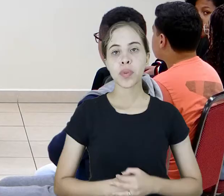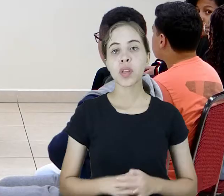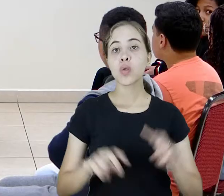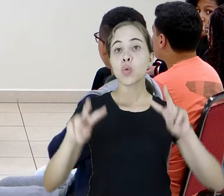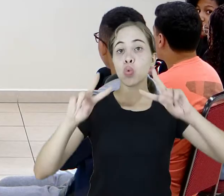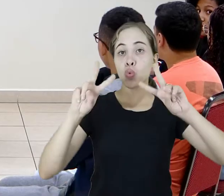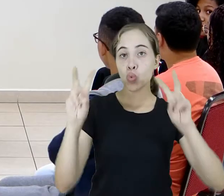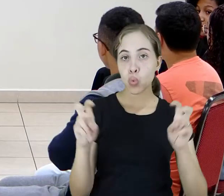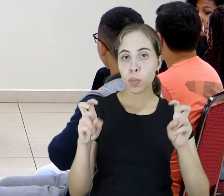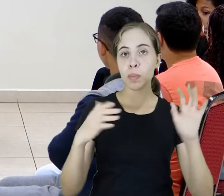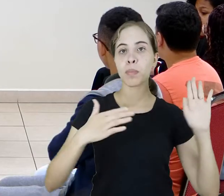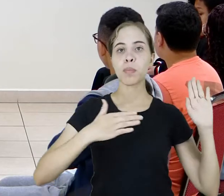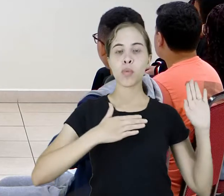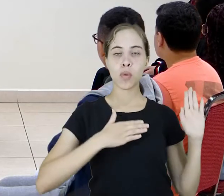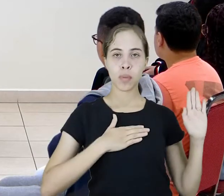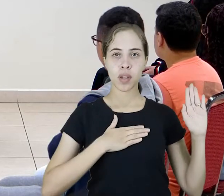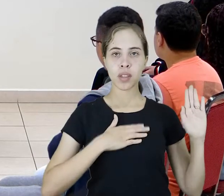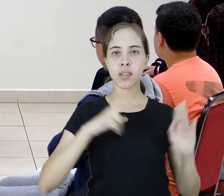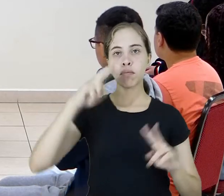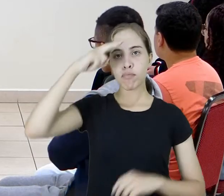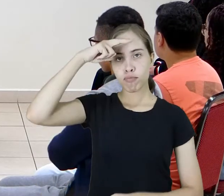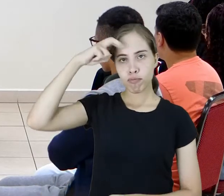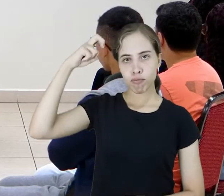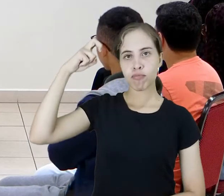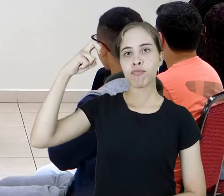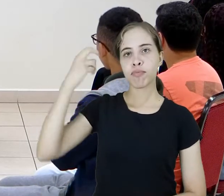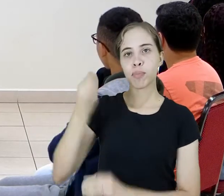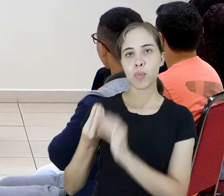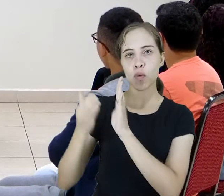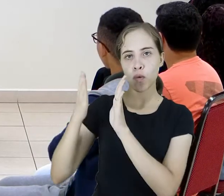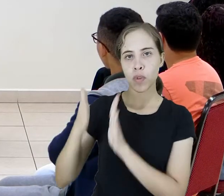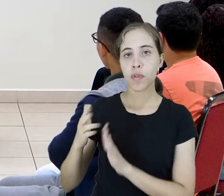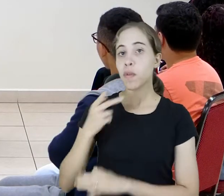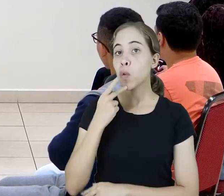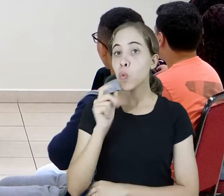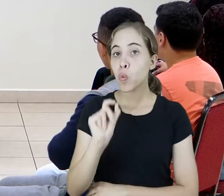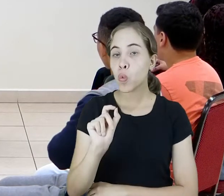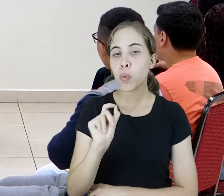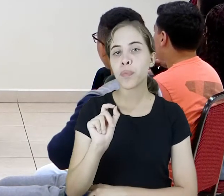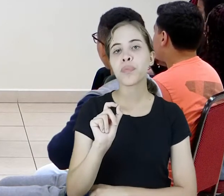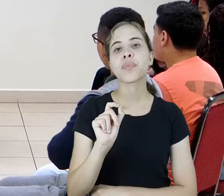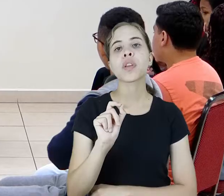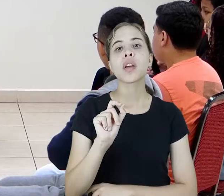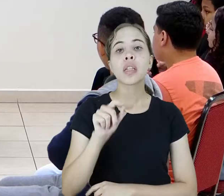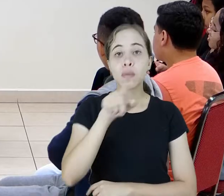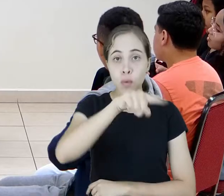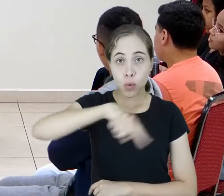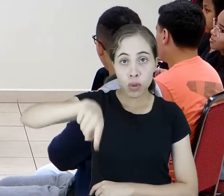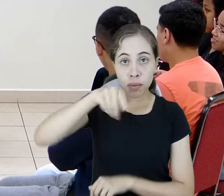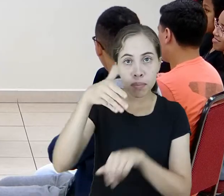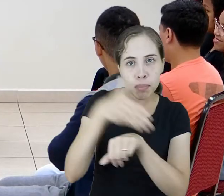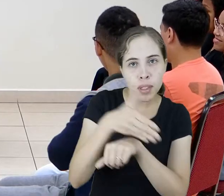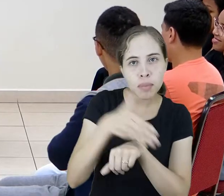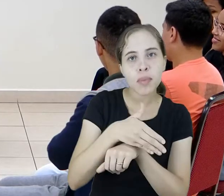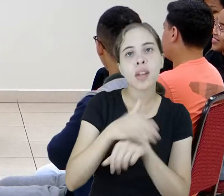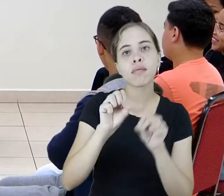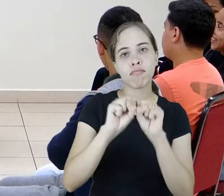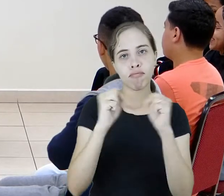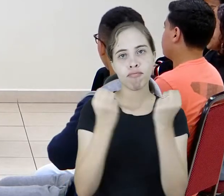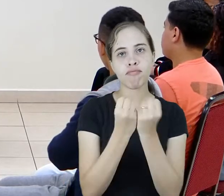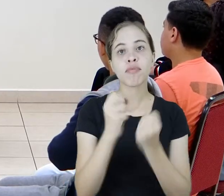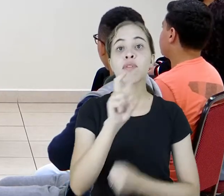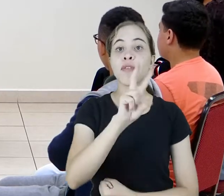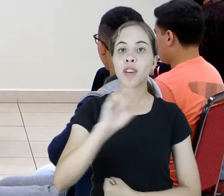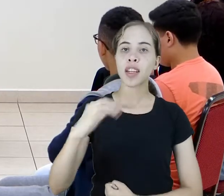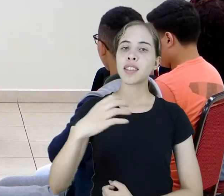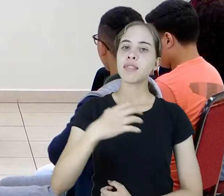com as promessas do presidente Nelson. Ele disse: ao participarem do seminário, vocês terão um